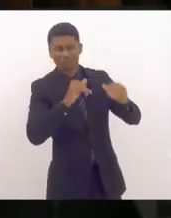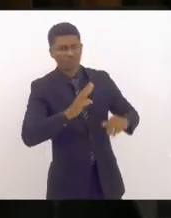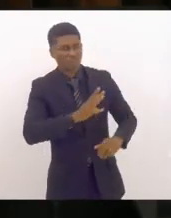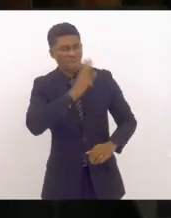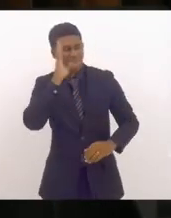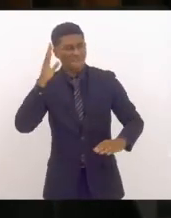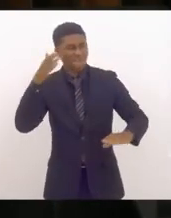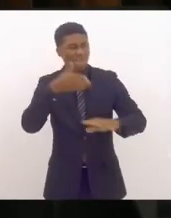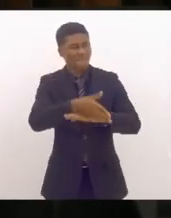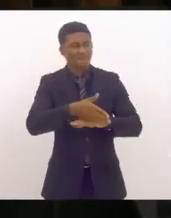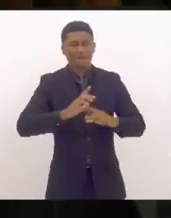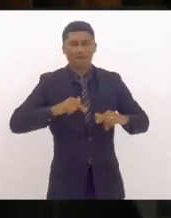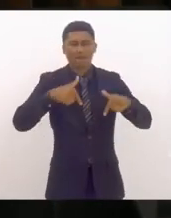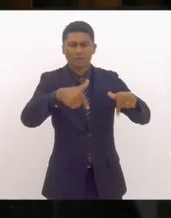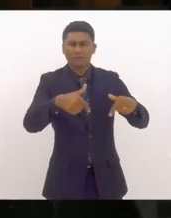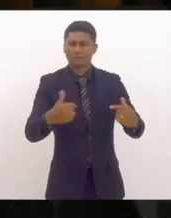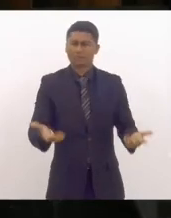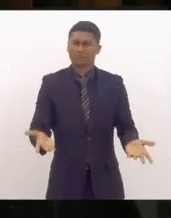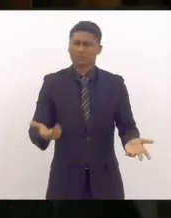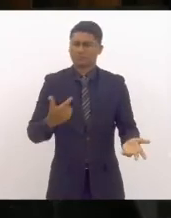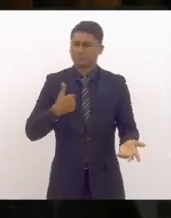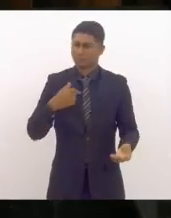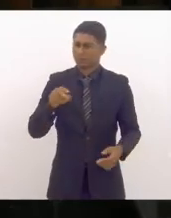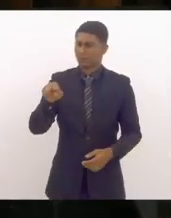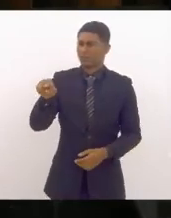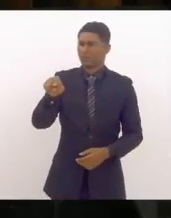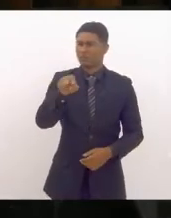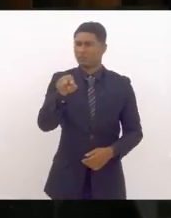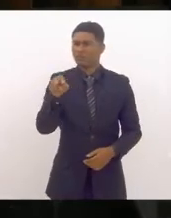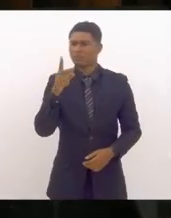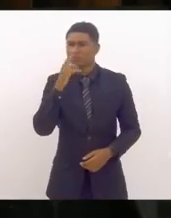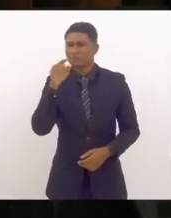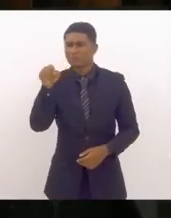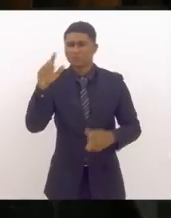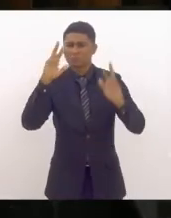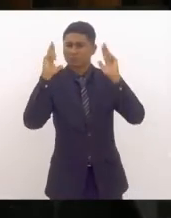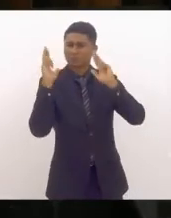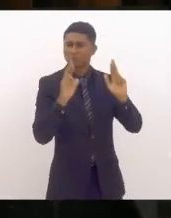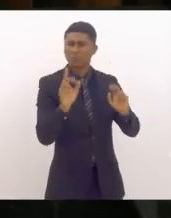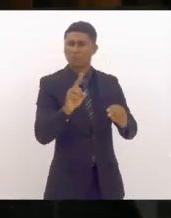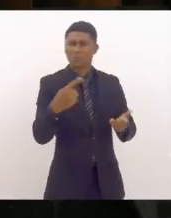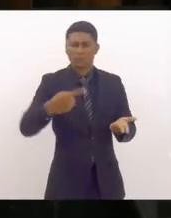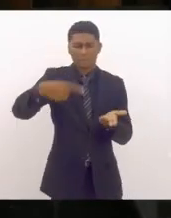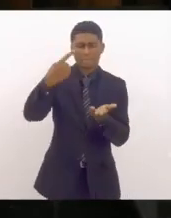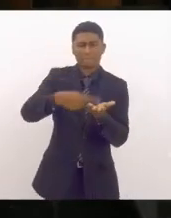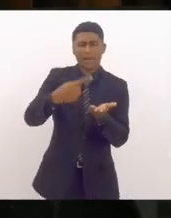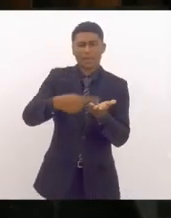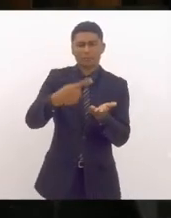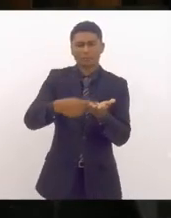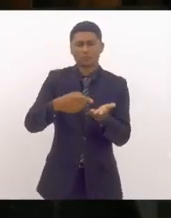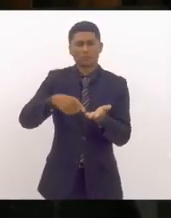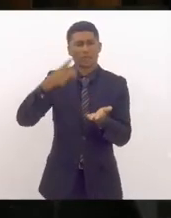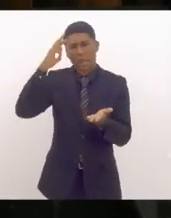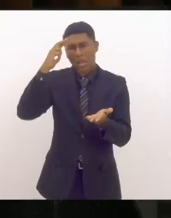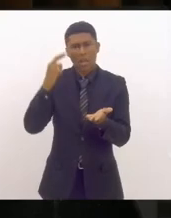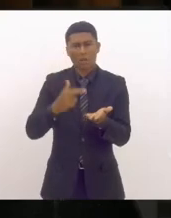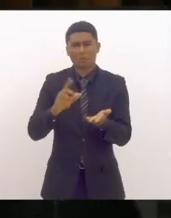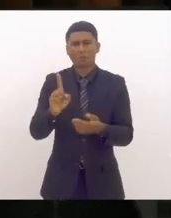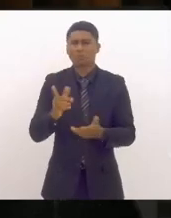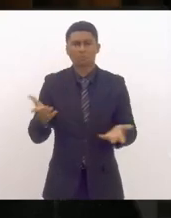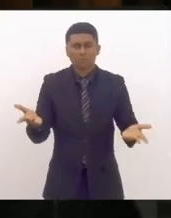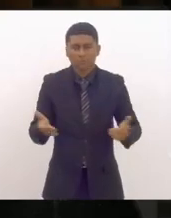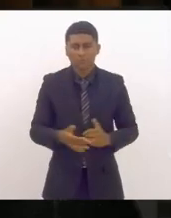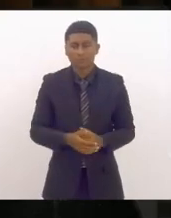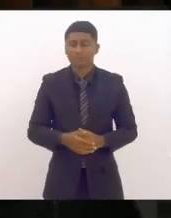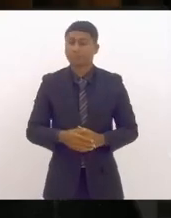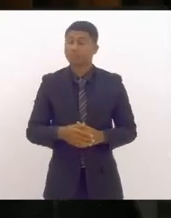meu entendimento, desrespeitando o Pacto Federativo. Porque, entendo eu,